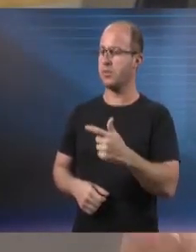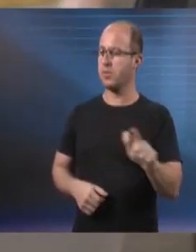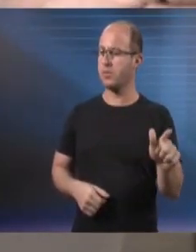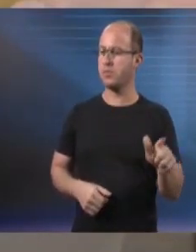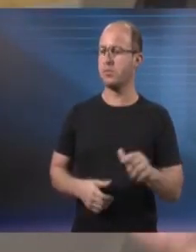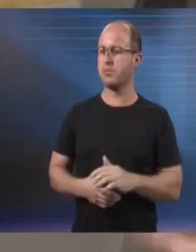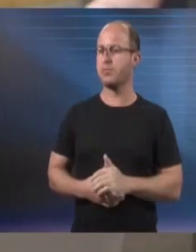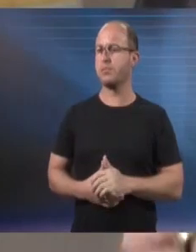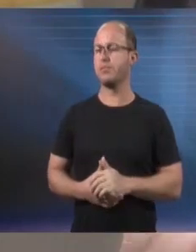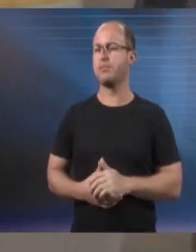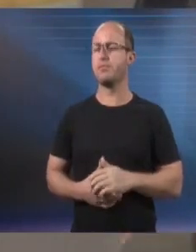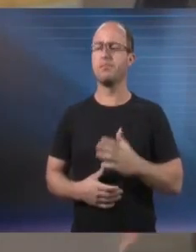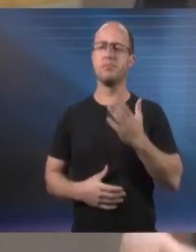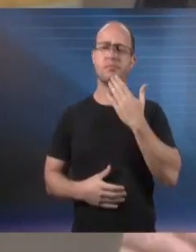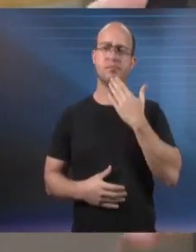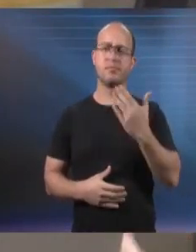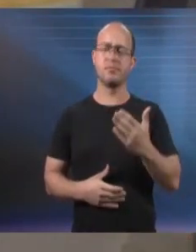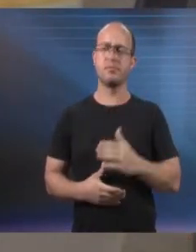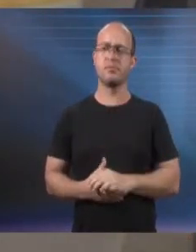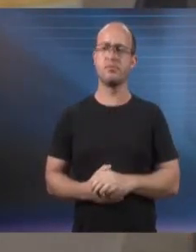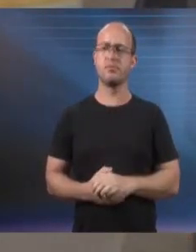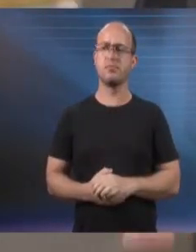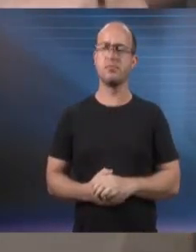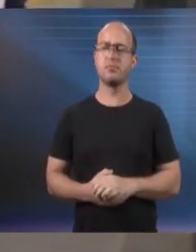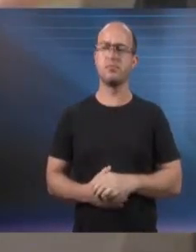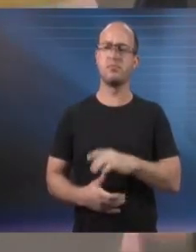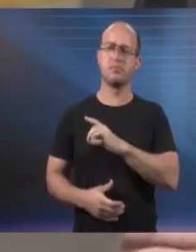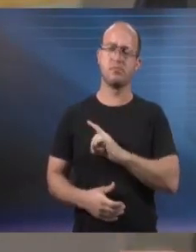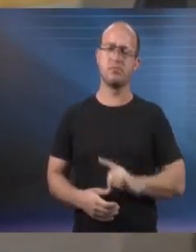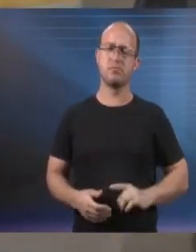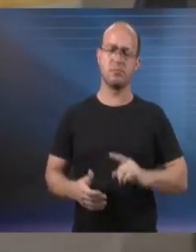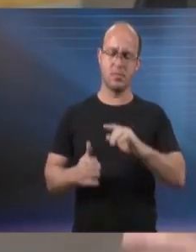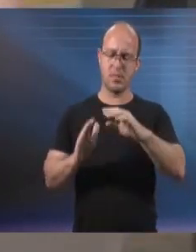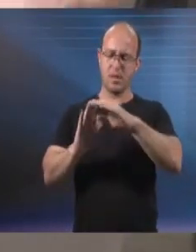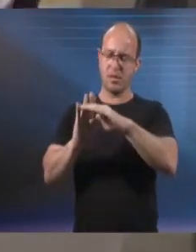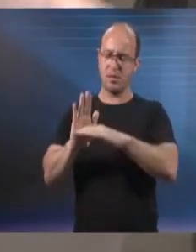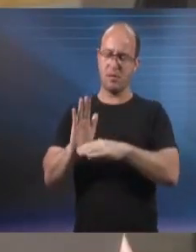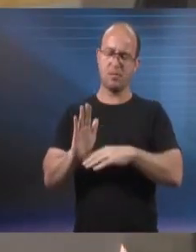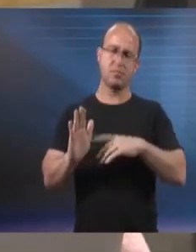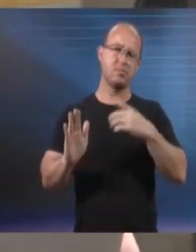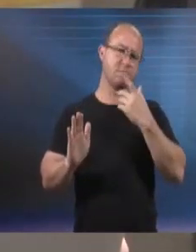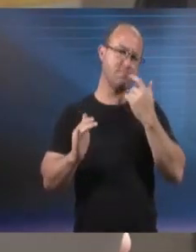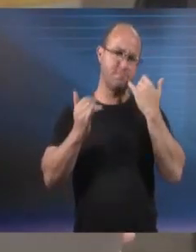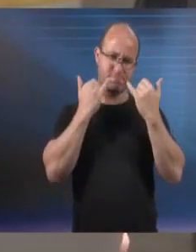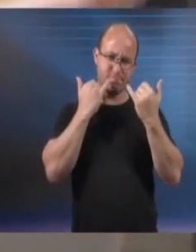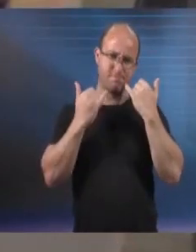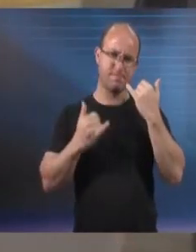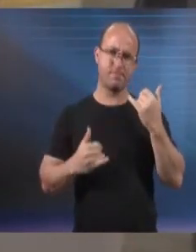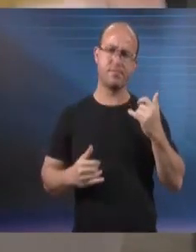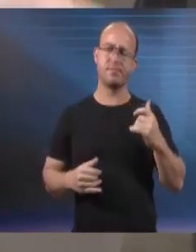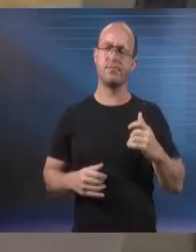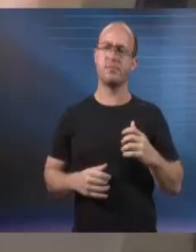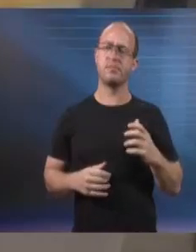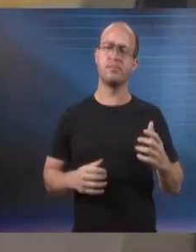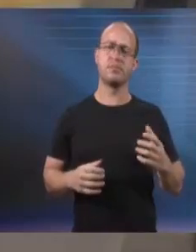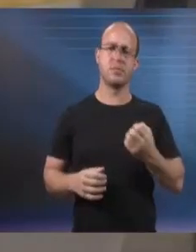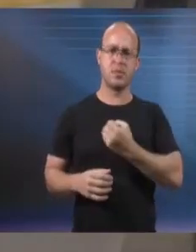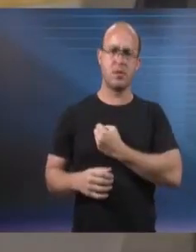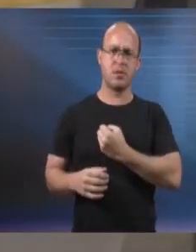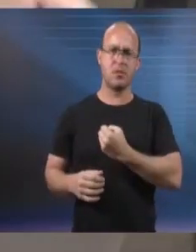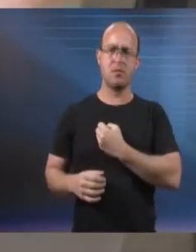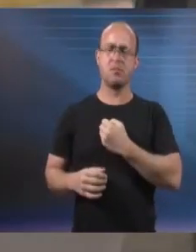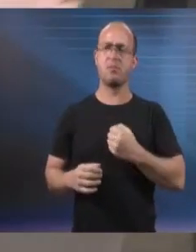demais, queria pedir a esses deputados que trouxessem esses indicadores, tragam esses